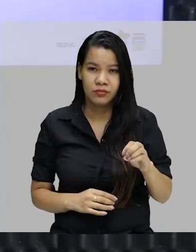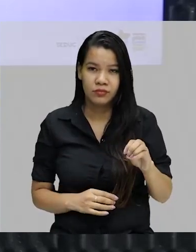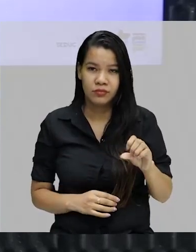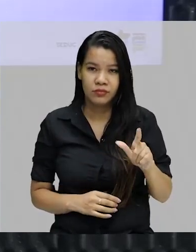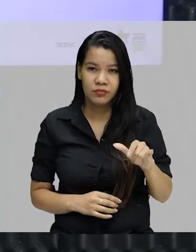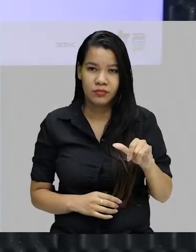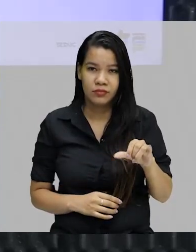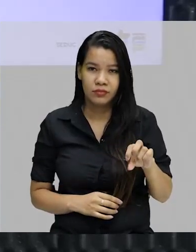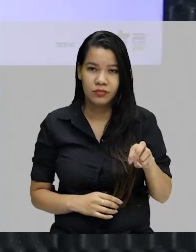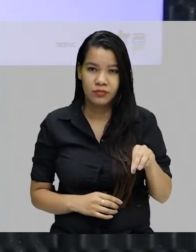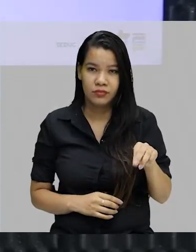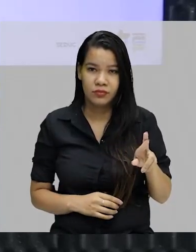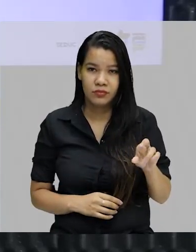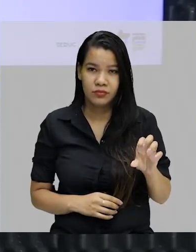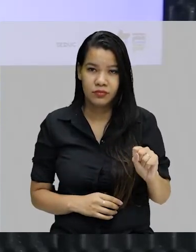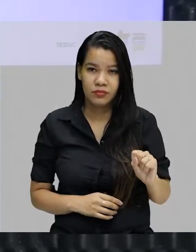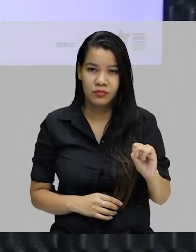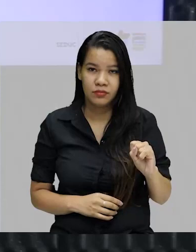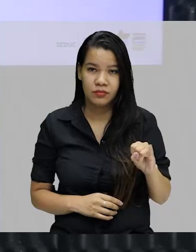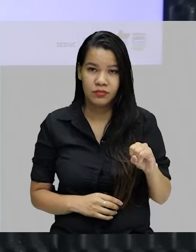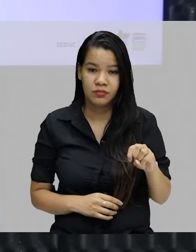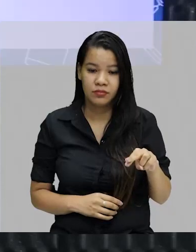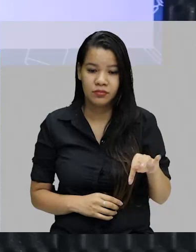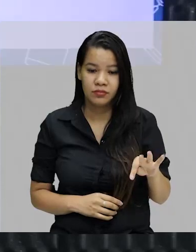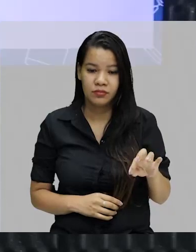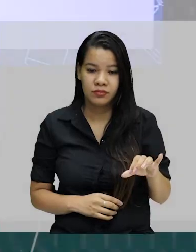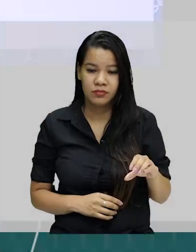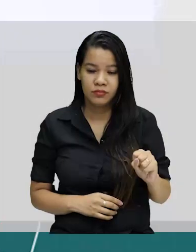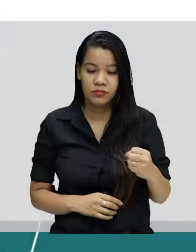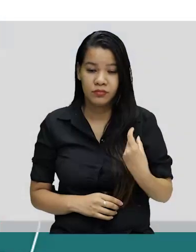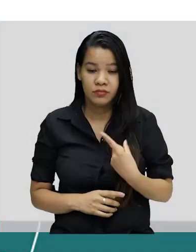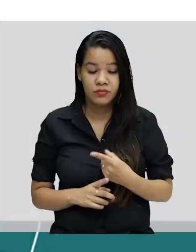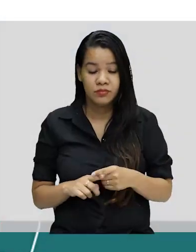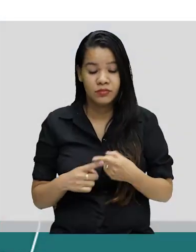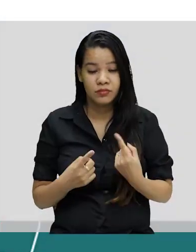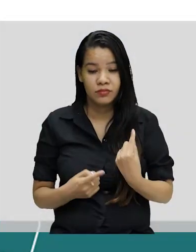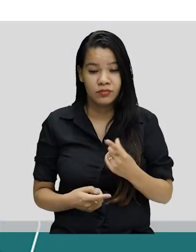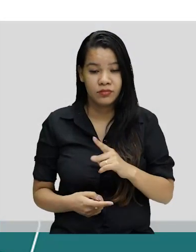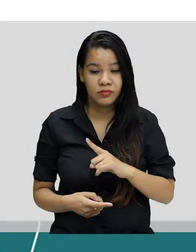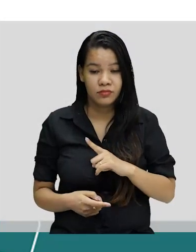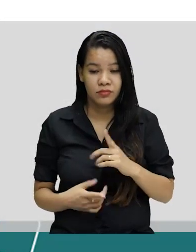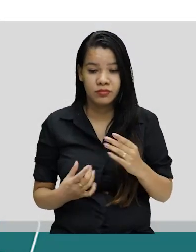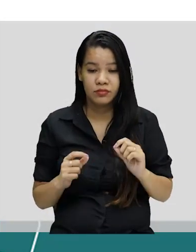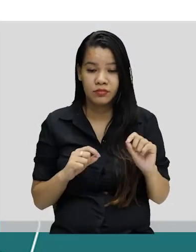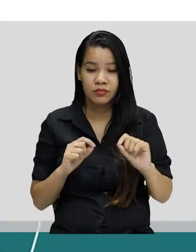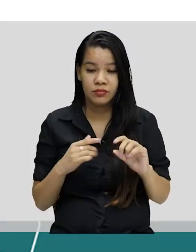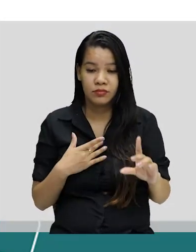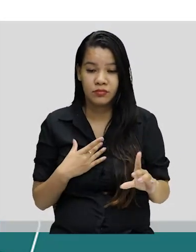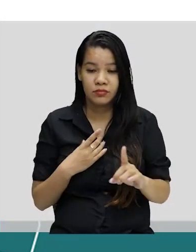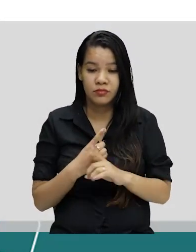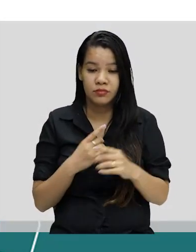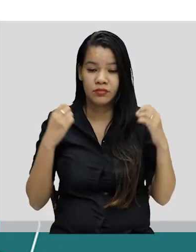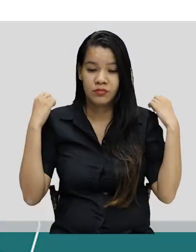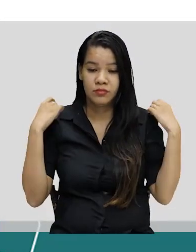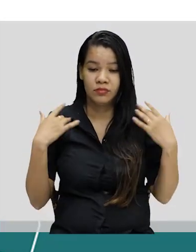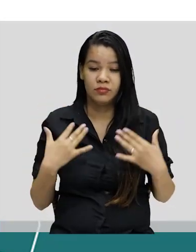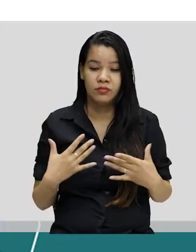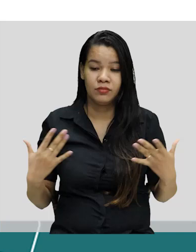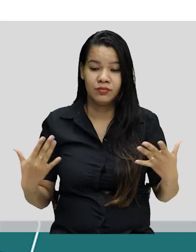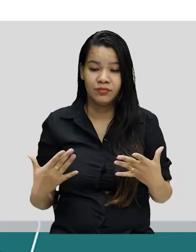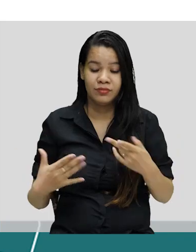sintéticos. Mas nós também temos aqueles polímeros que encontramos naturalmente. E hoje nós vamos falar